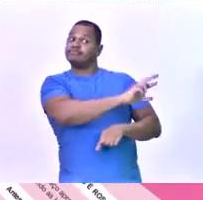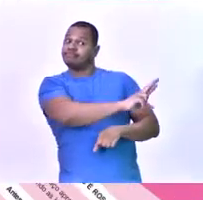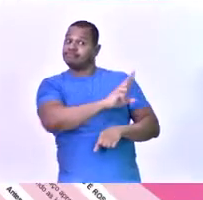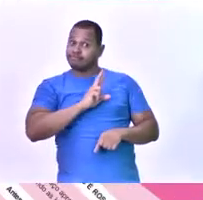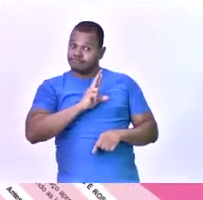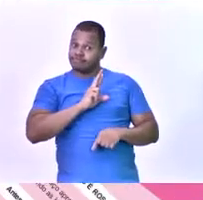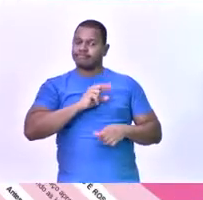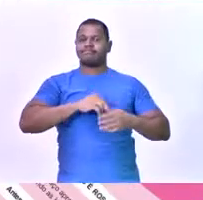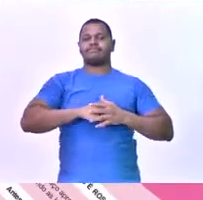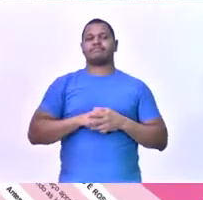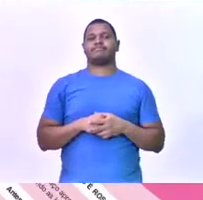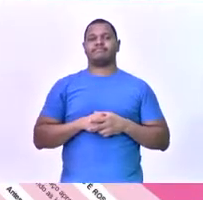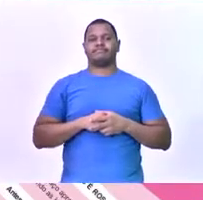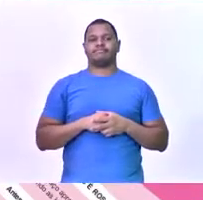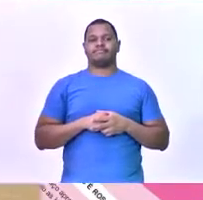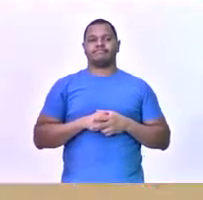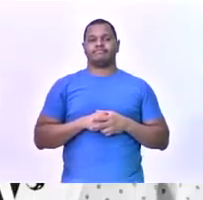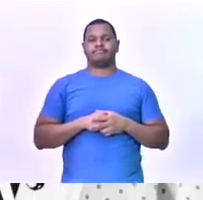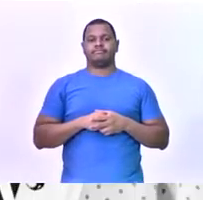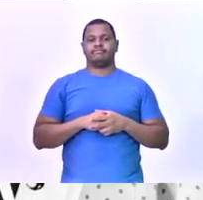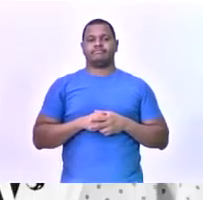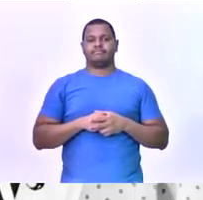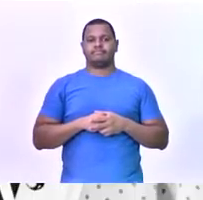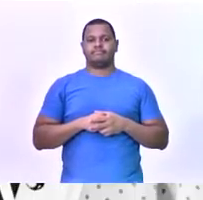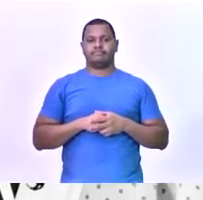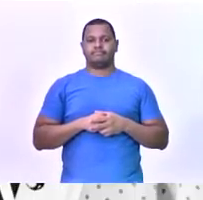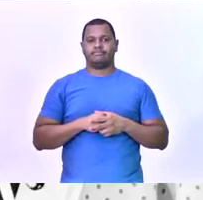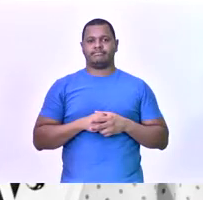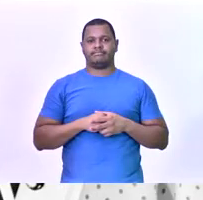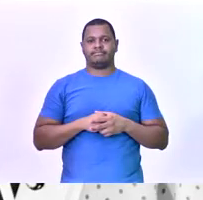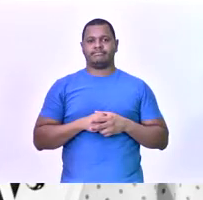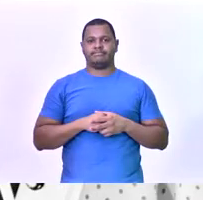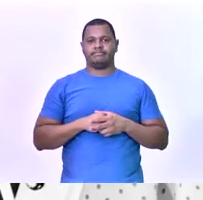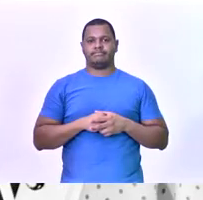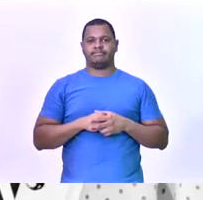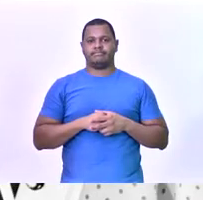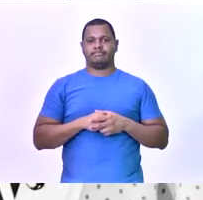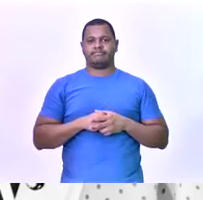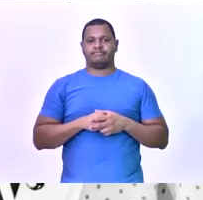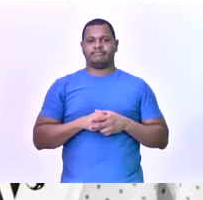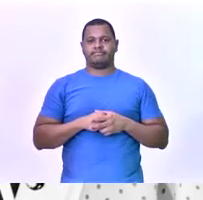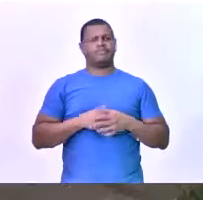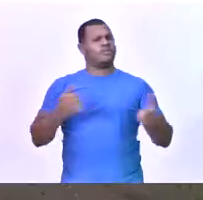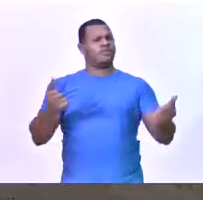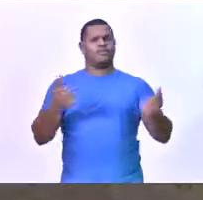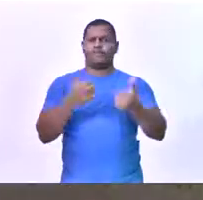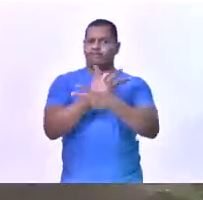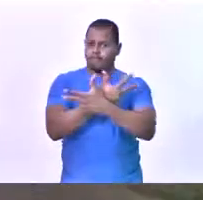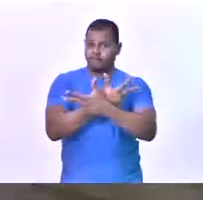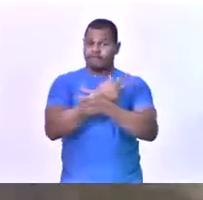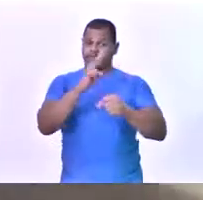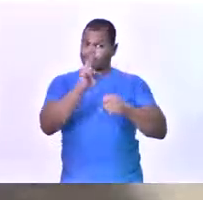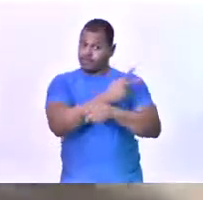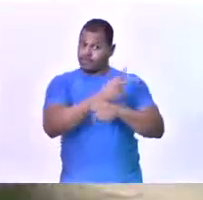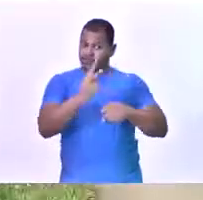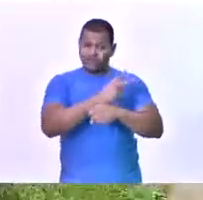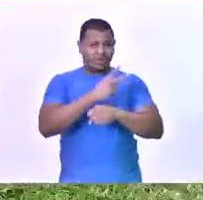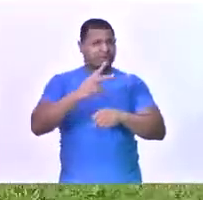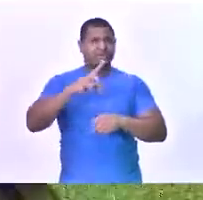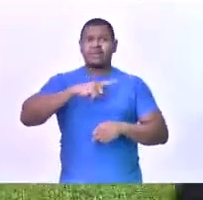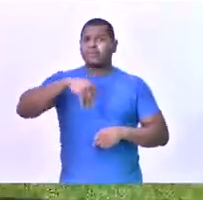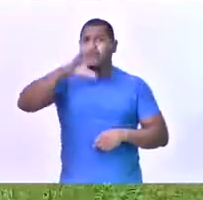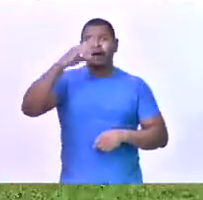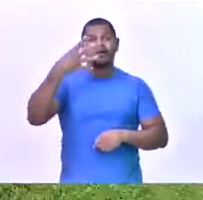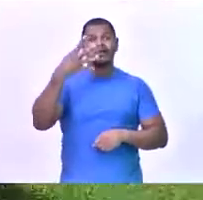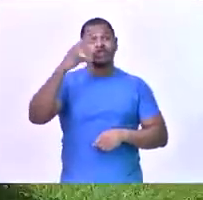os candidatos concorrem às vagas da universidade por meio do SISU. A Universidade